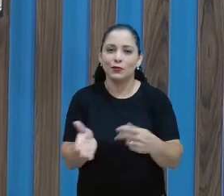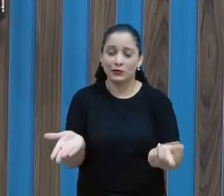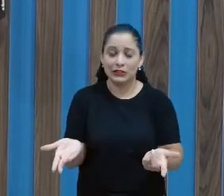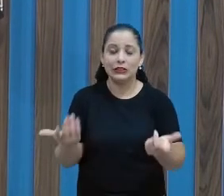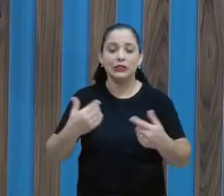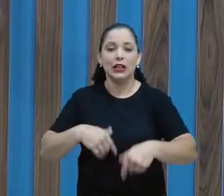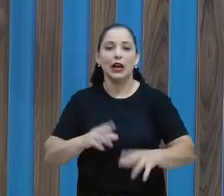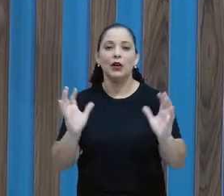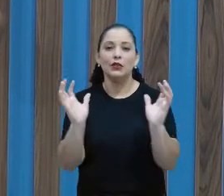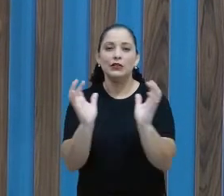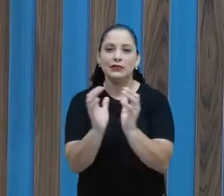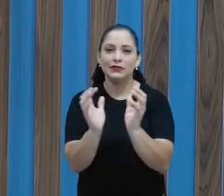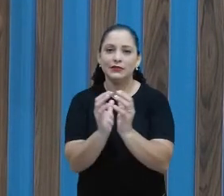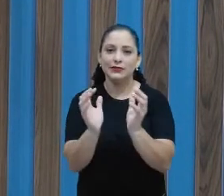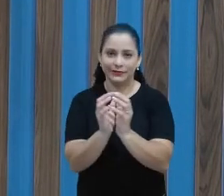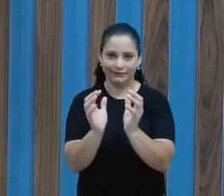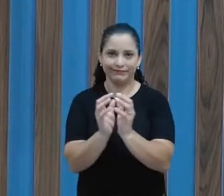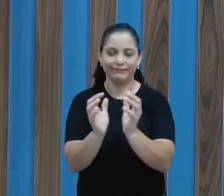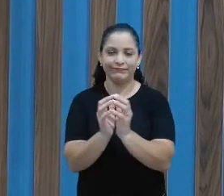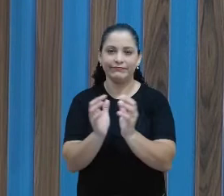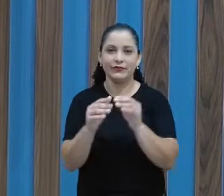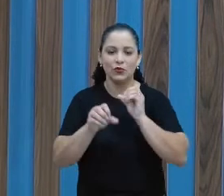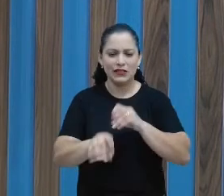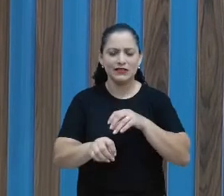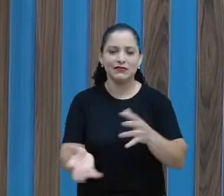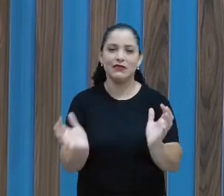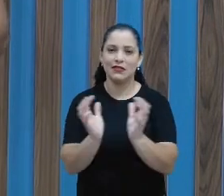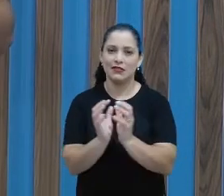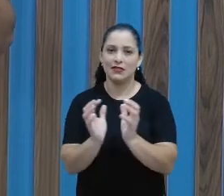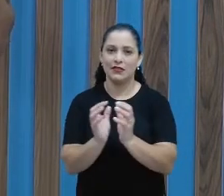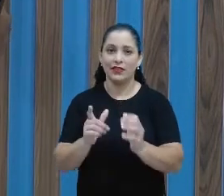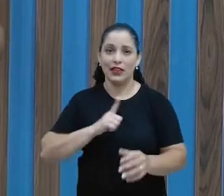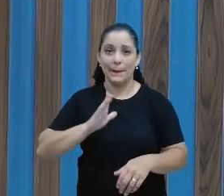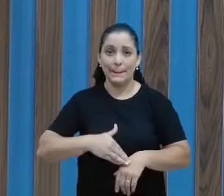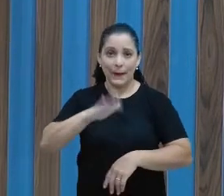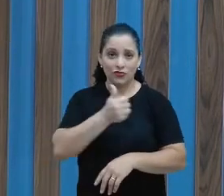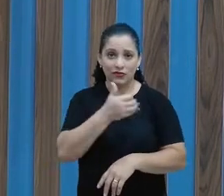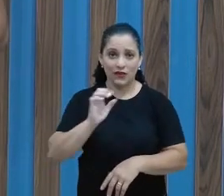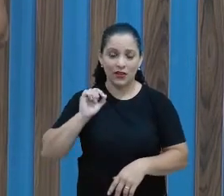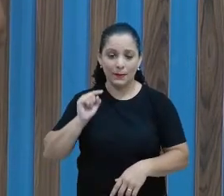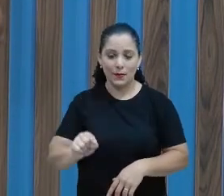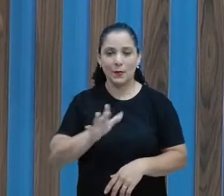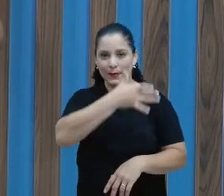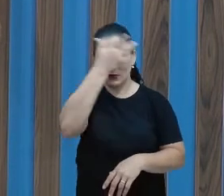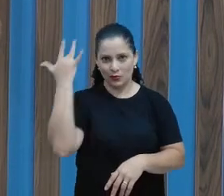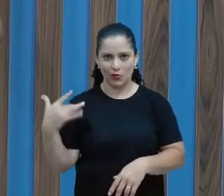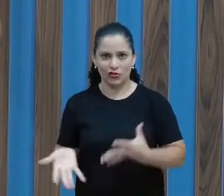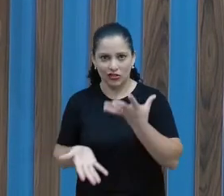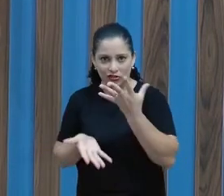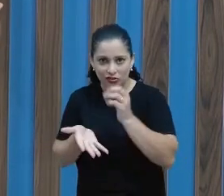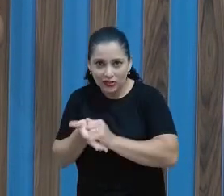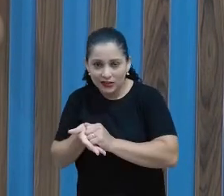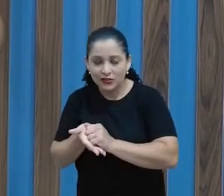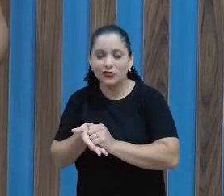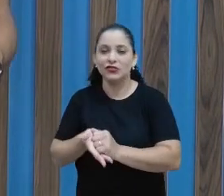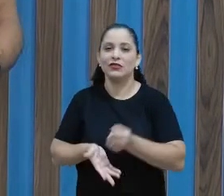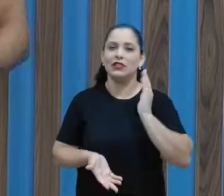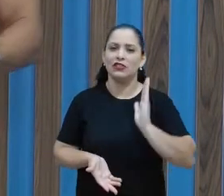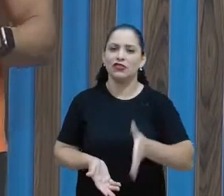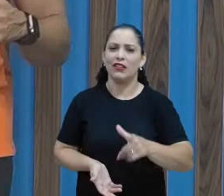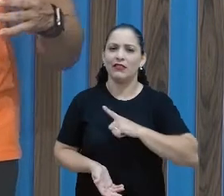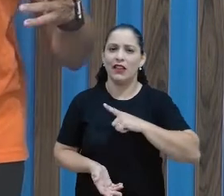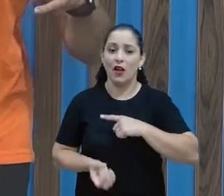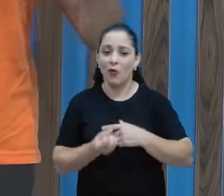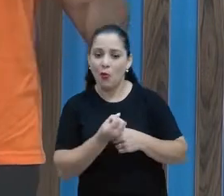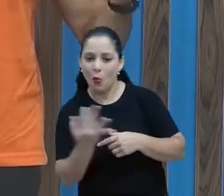10 mil inscritos, então pode ser que essa quantidade aí, ela precisa aumentar por conta da quantidade de alunos que temos na rede,